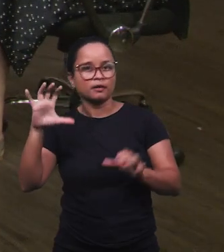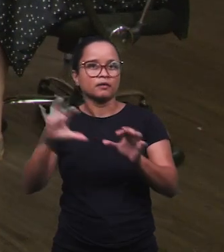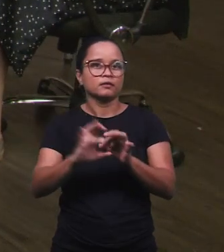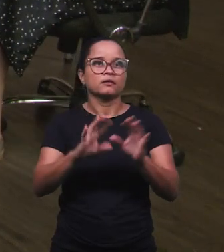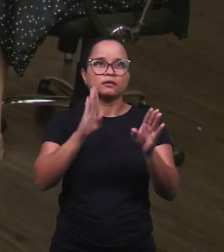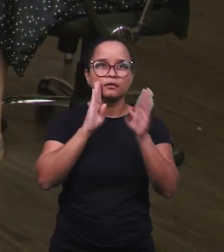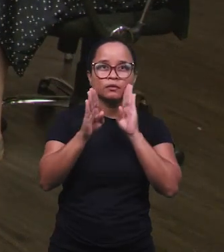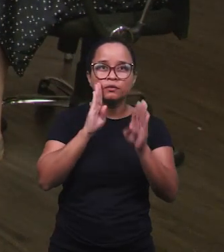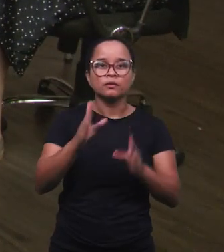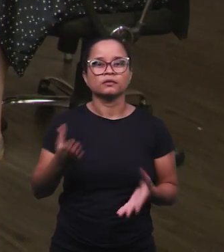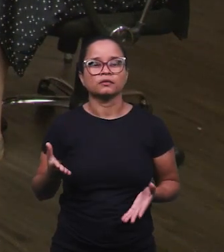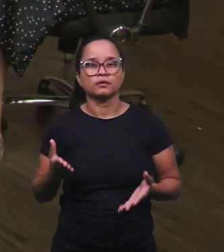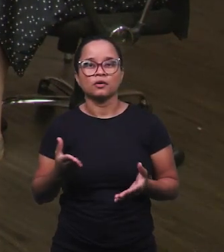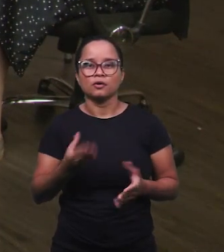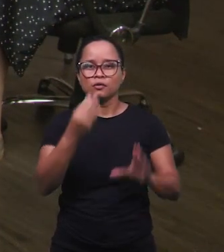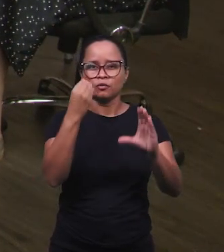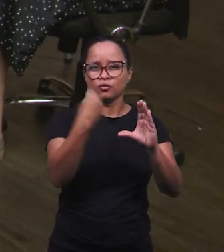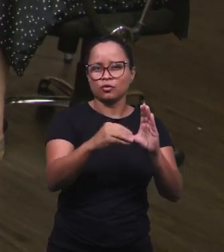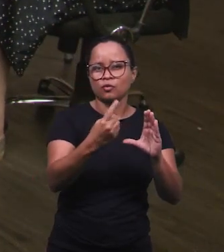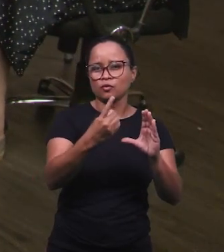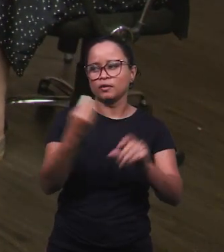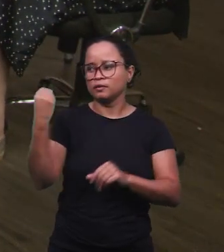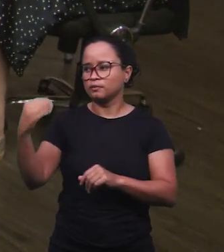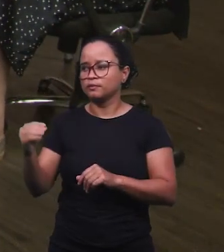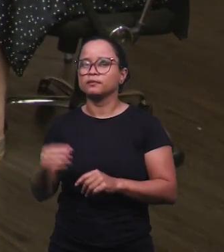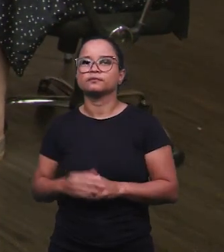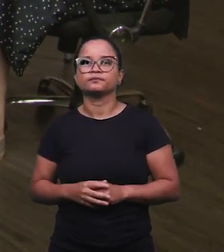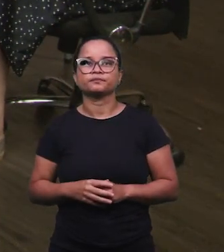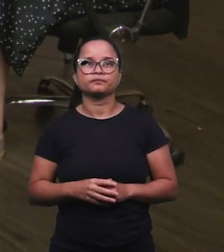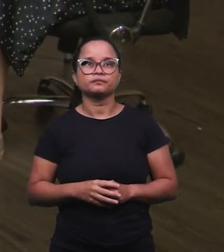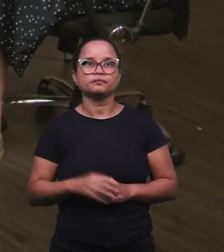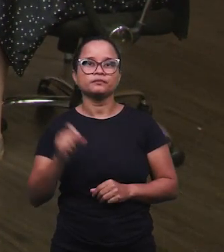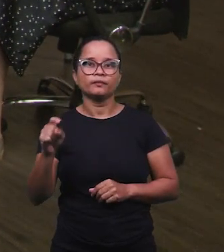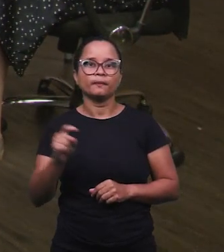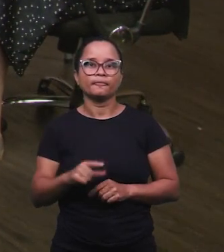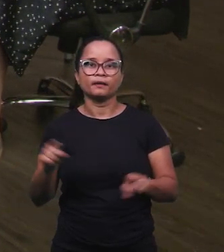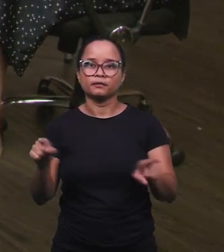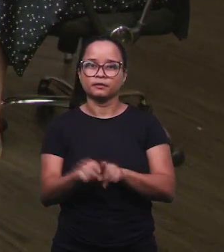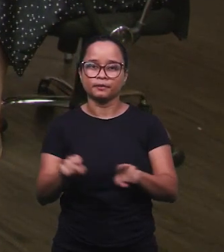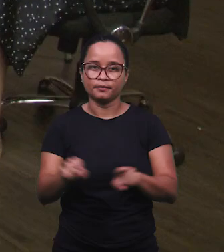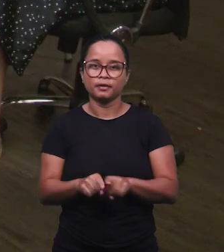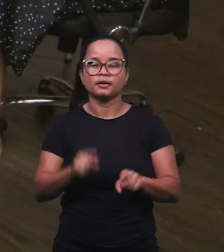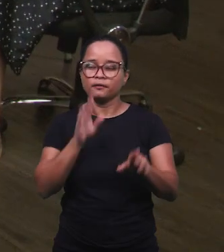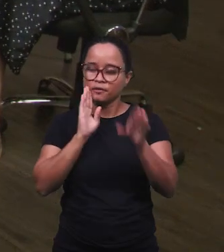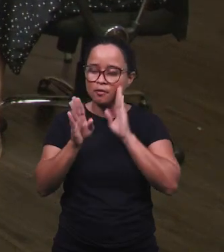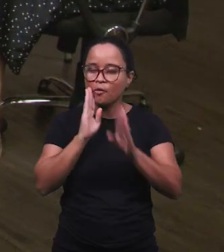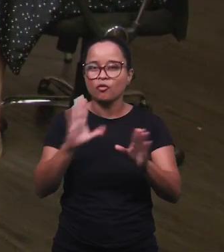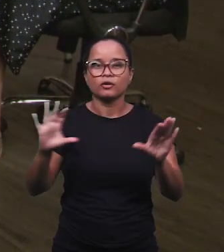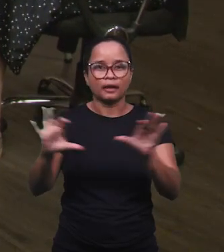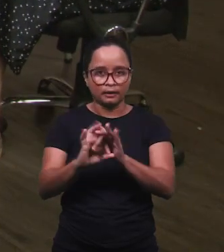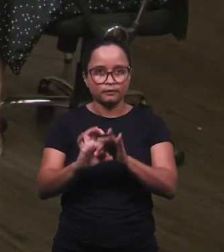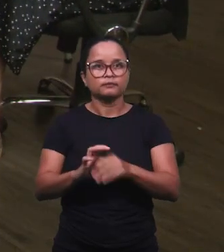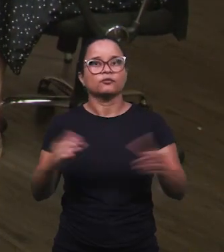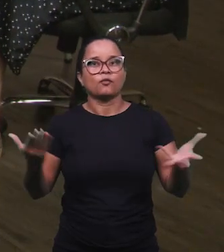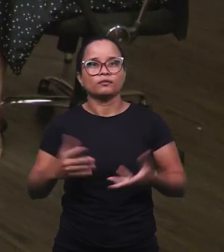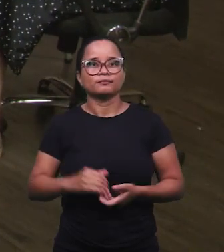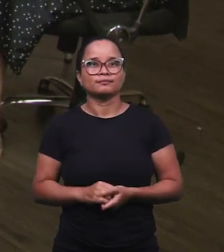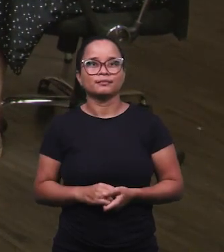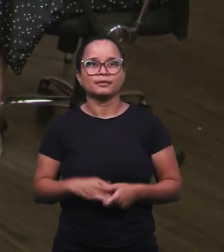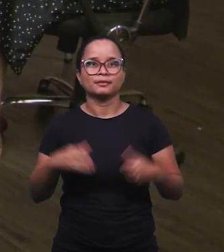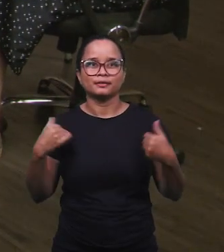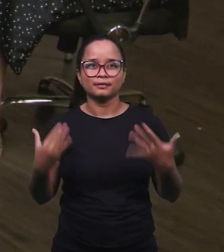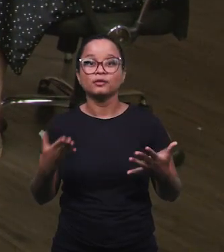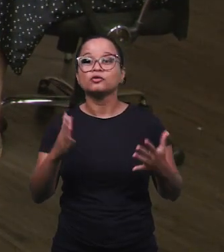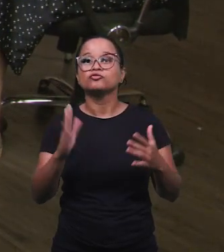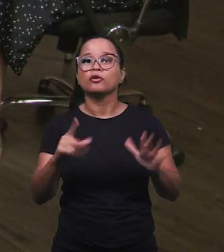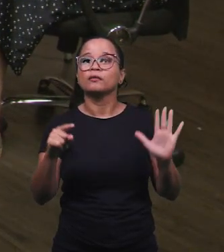né? Postou em um, já vai pro outro também. Vai compartilhar no Instagram, deixa lá, apertou lá também, também no YouTube, no Facebook.